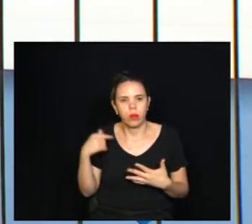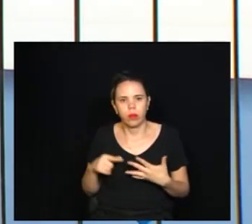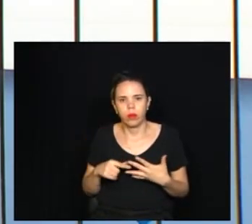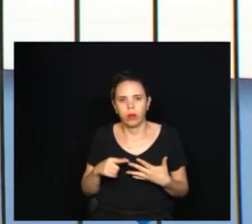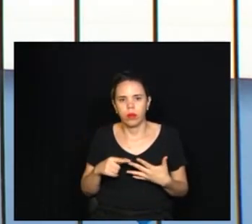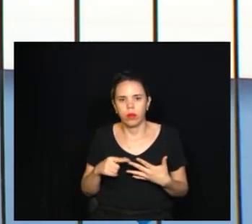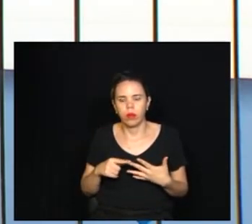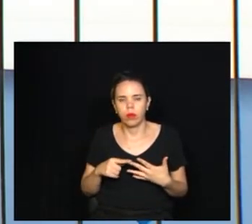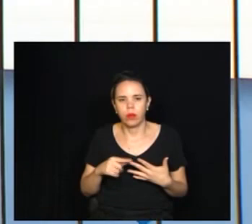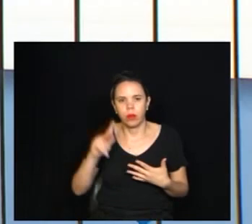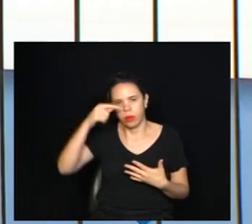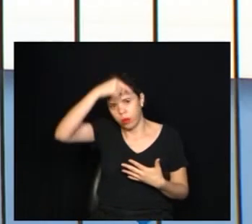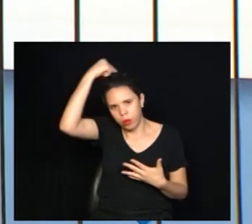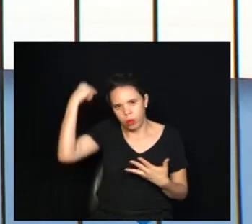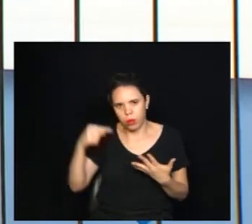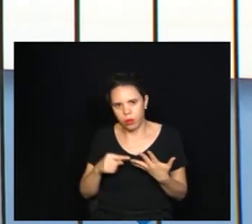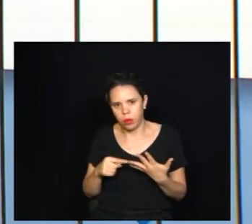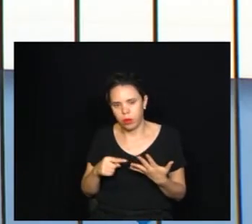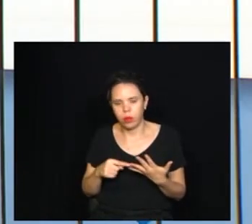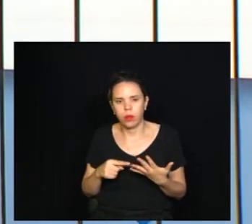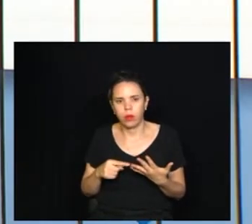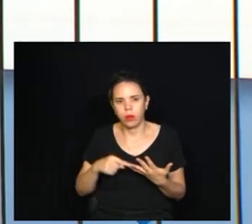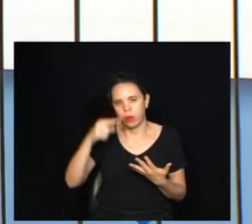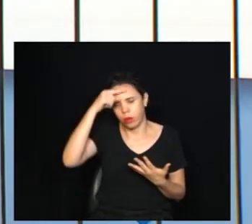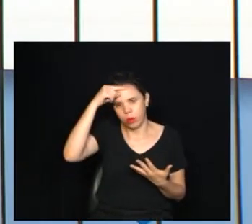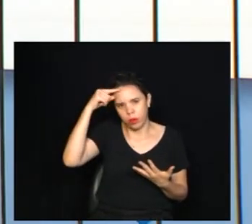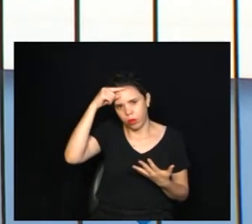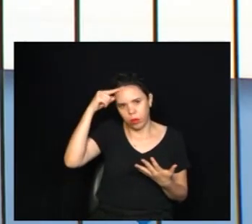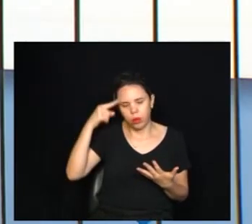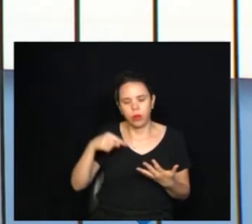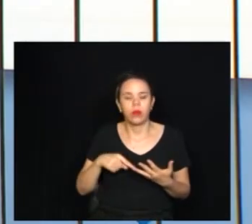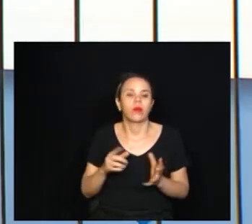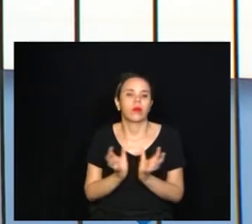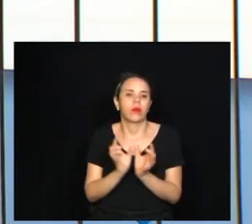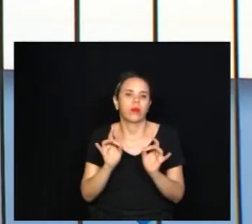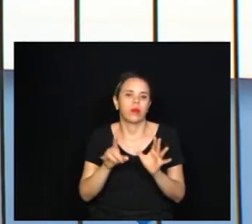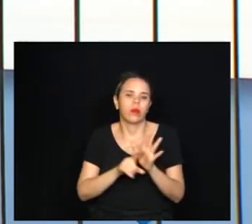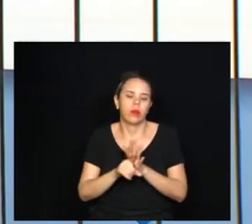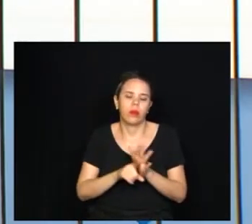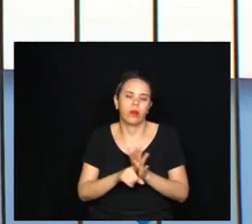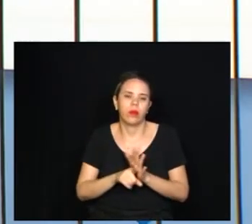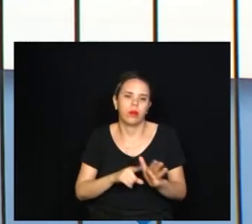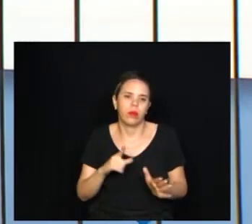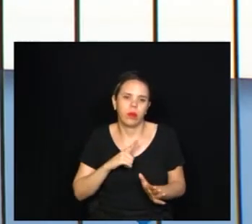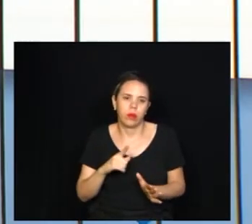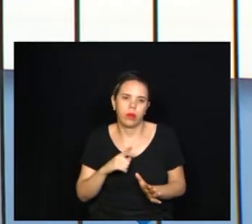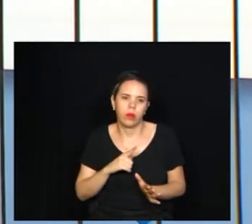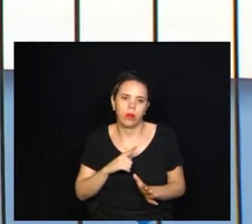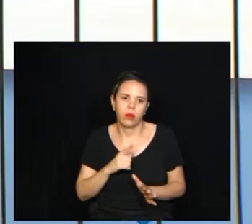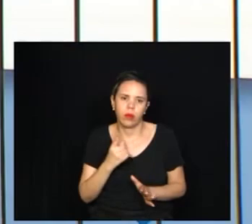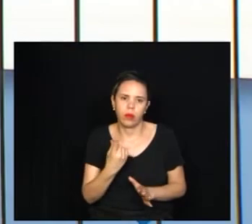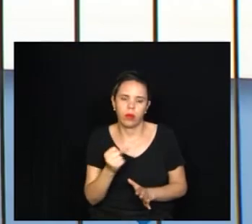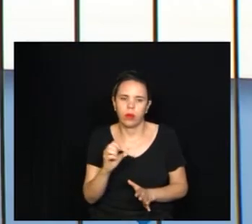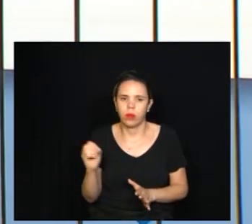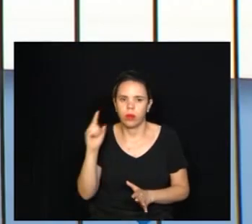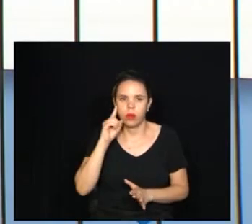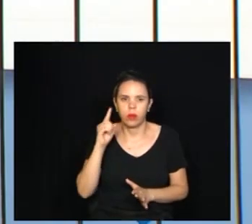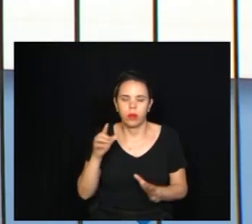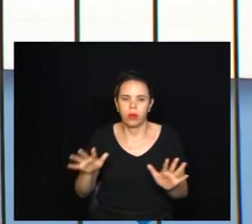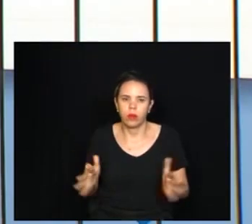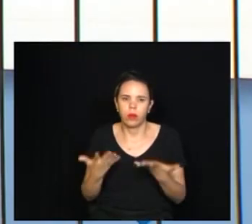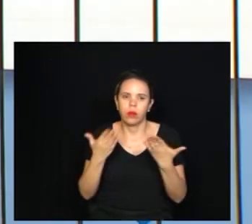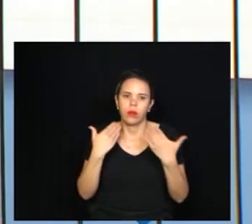Palermo, Paulo Gaspar e Eduardo Magoga. Essa comissão especial de estudos tem aí 180 dias para